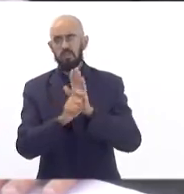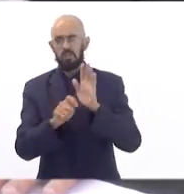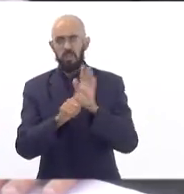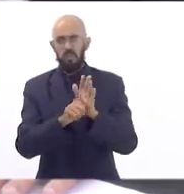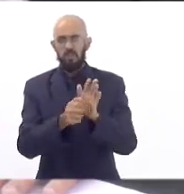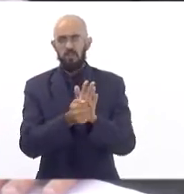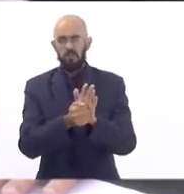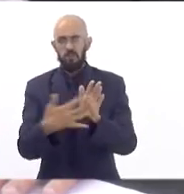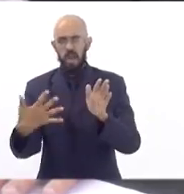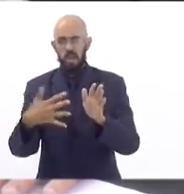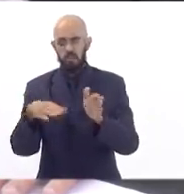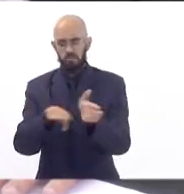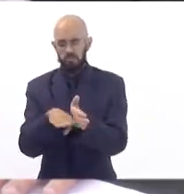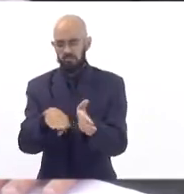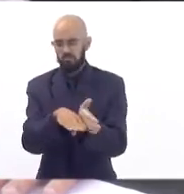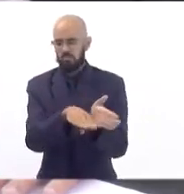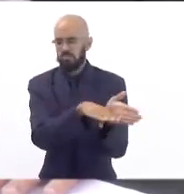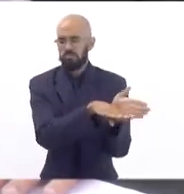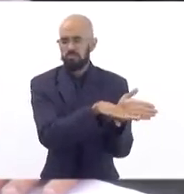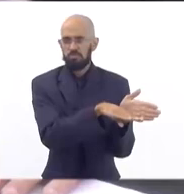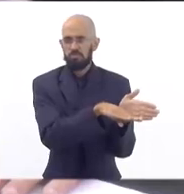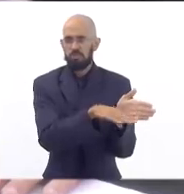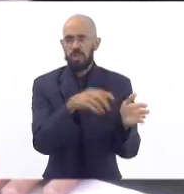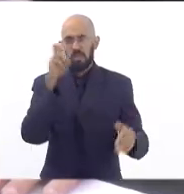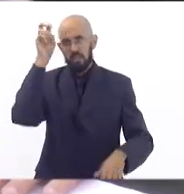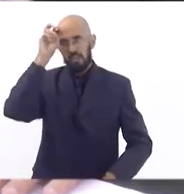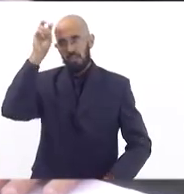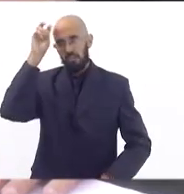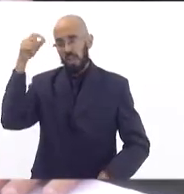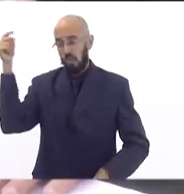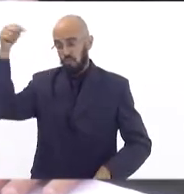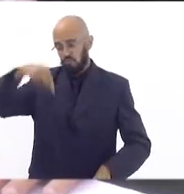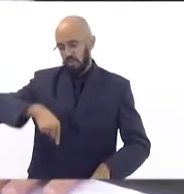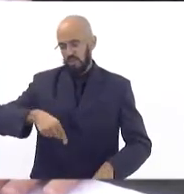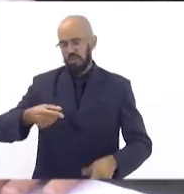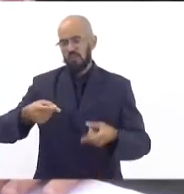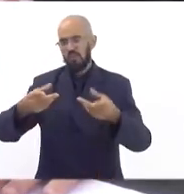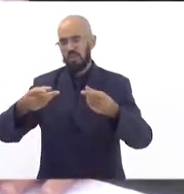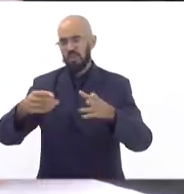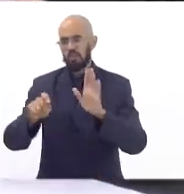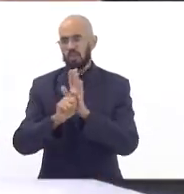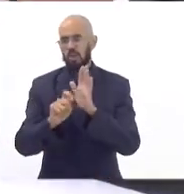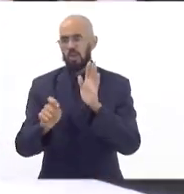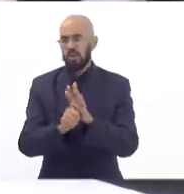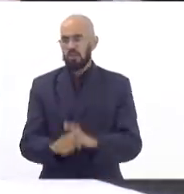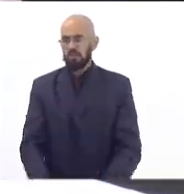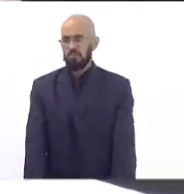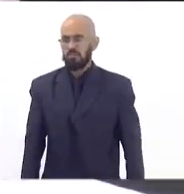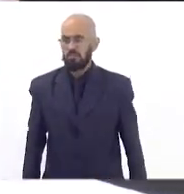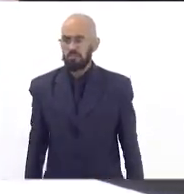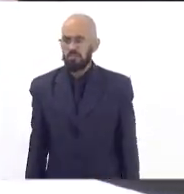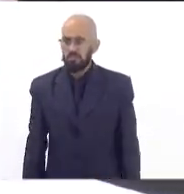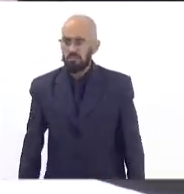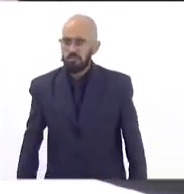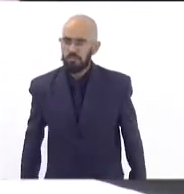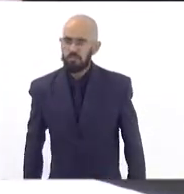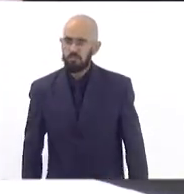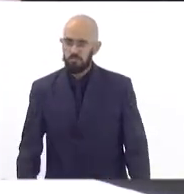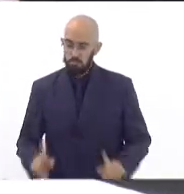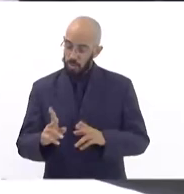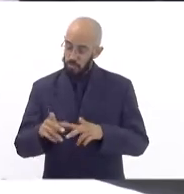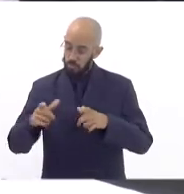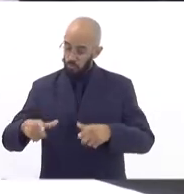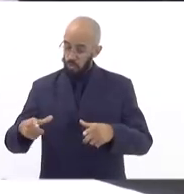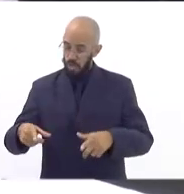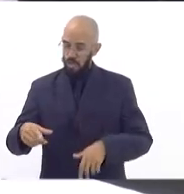trem é droga assim na quinta-feira 23 para cá tava vendendo droga na licitação que eu falo assim para você deve tá lá o mesmo lugar